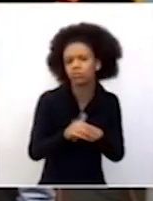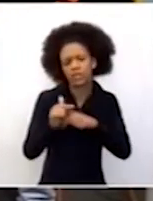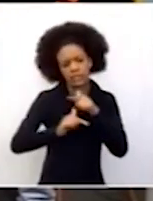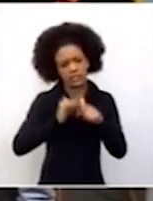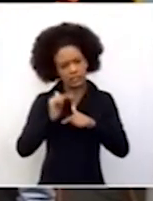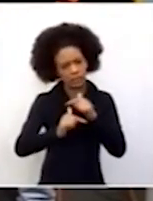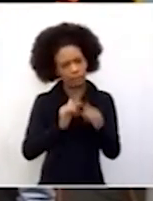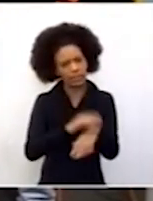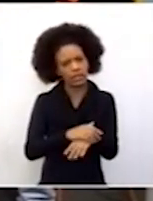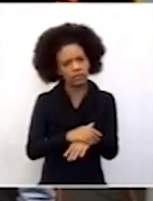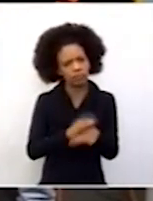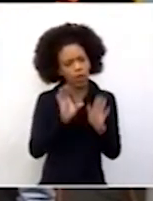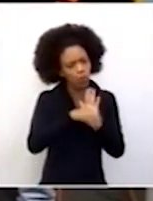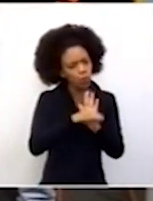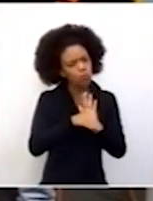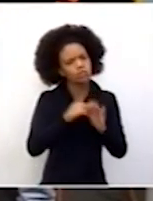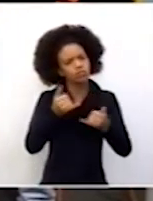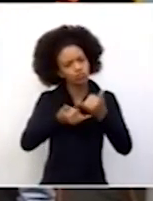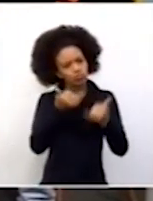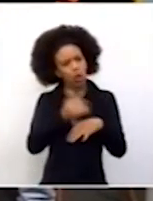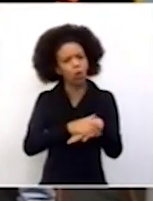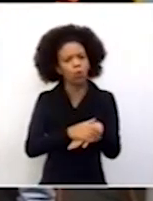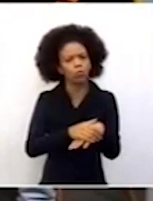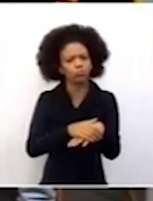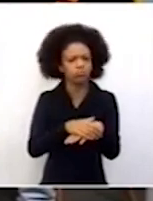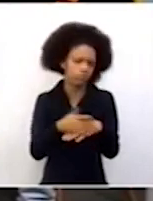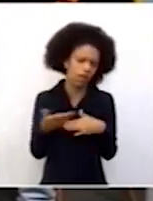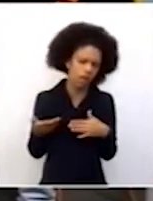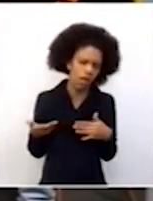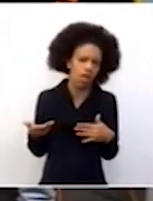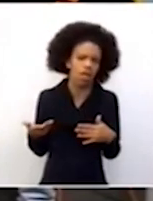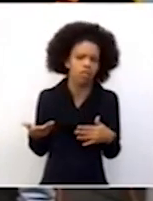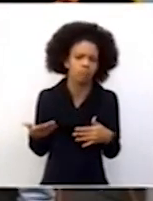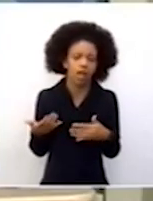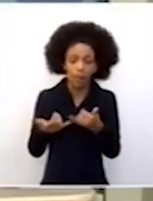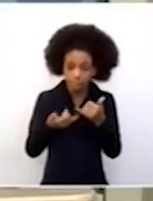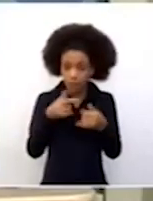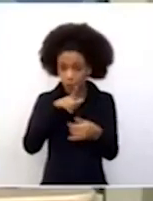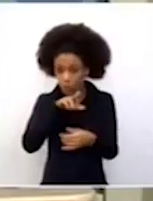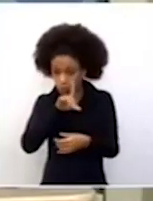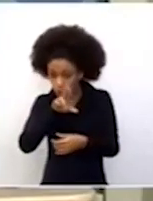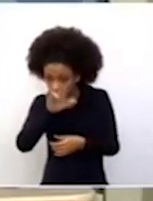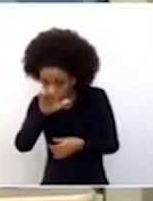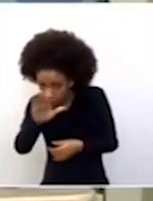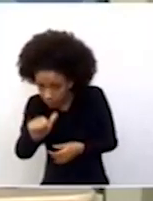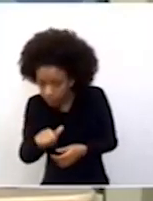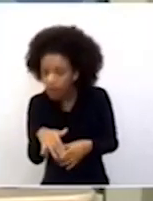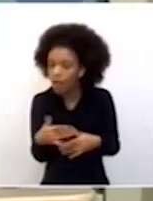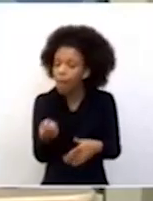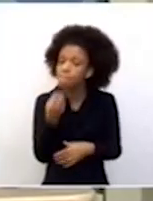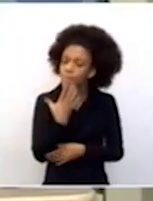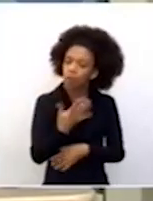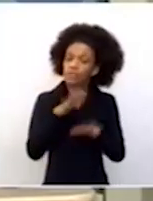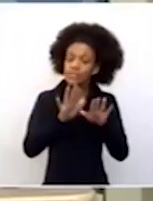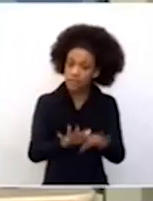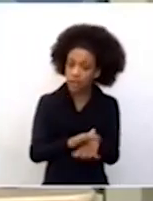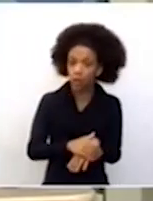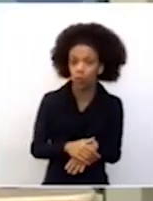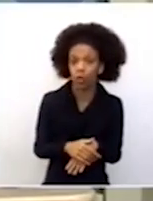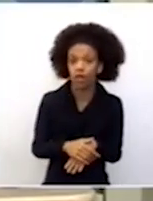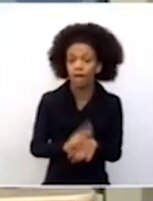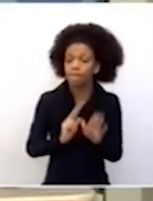a questão dos jogos, a ludicidade, né, a parte lúdica, é muito bacana. Então, aí você pode ver que